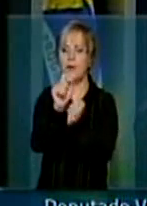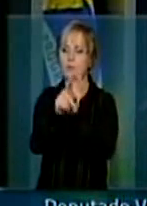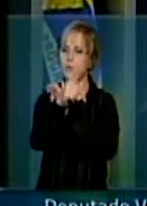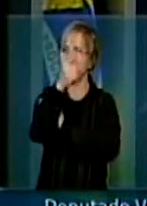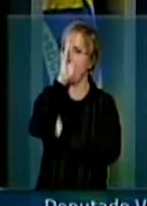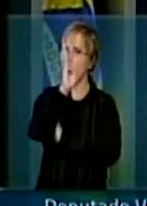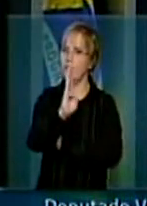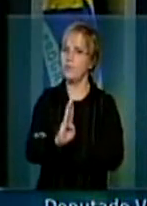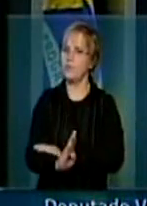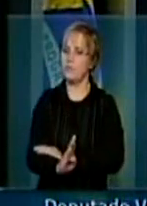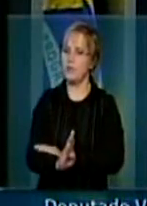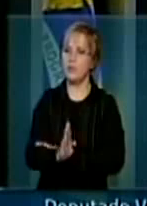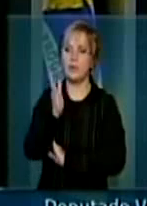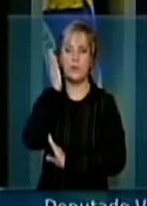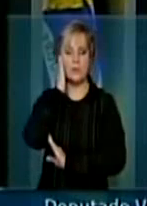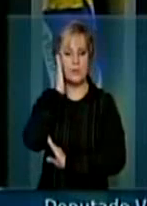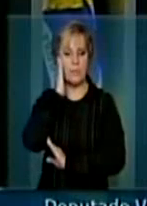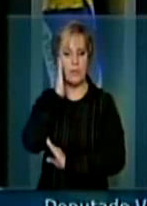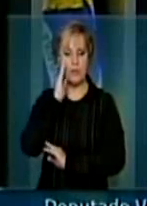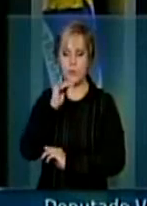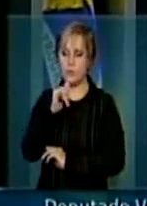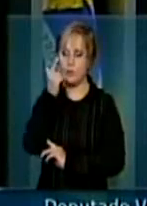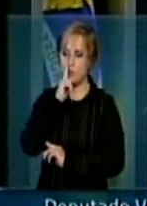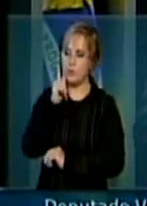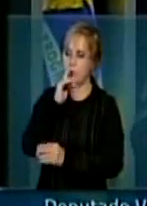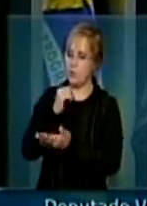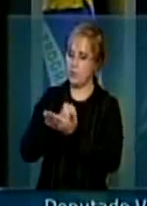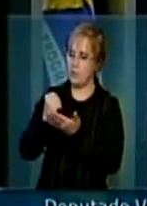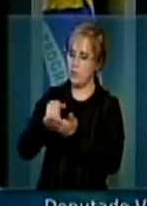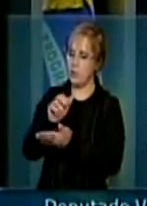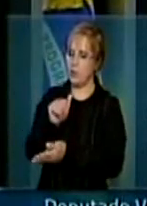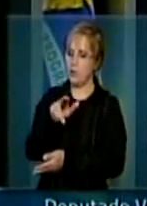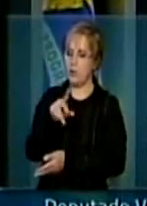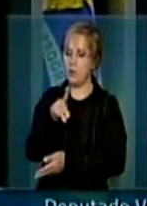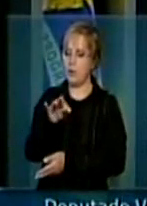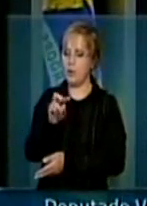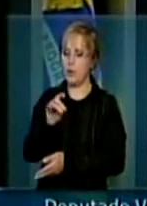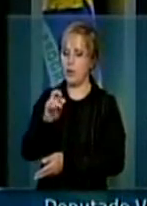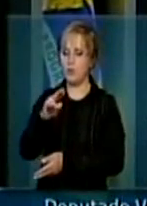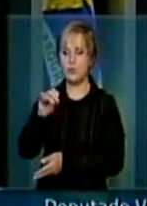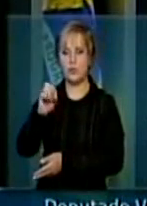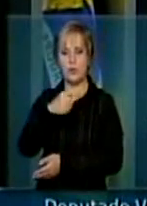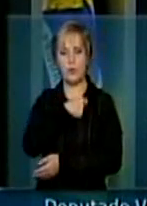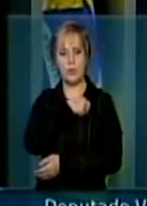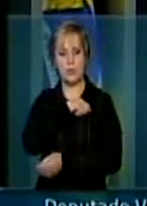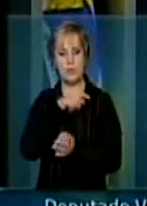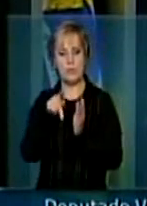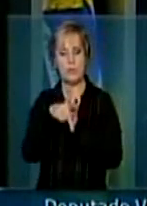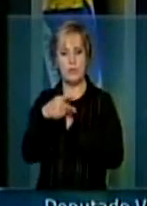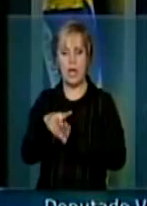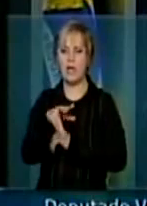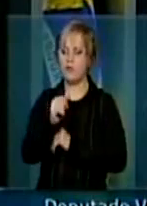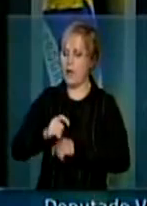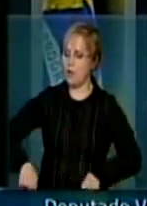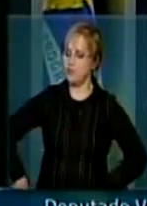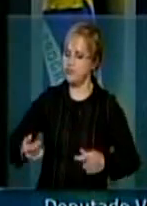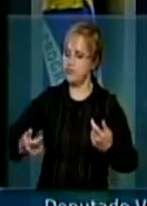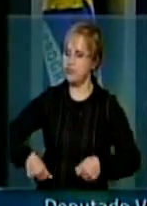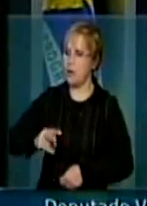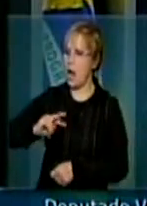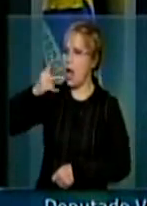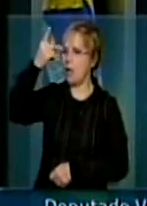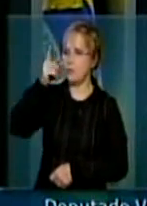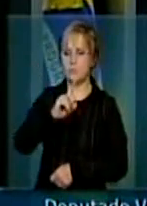Nós sabemos que a contratação de auditores fiscais não vai aumentar as despesas, muito pelo contrário. Primeiro, tem